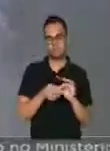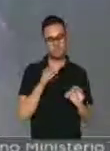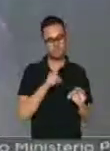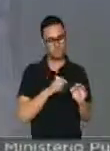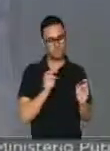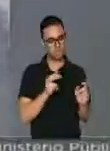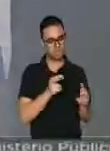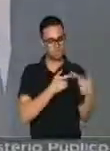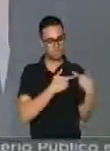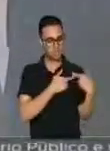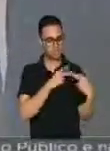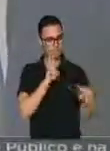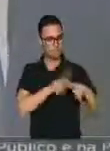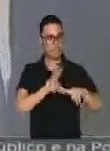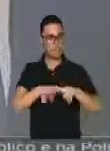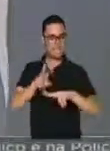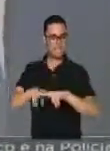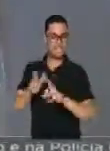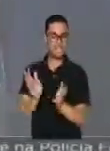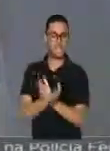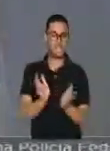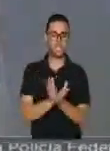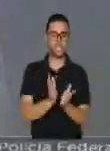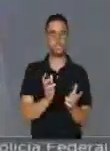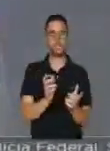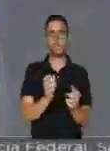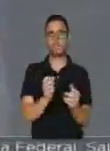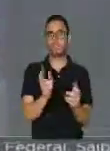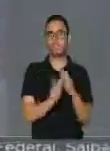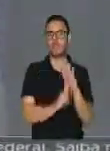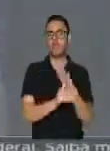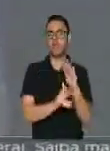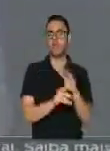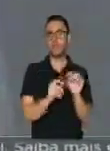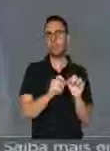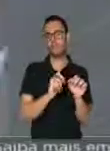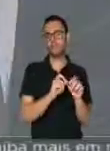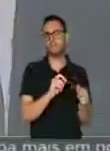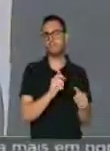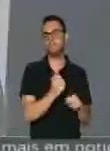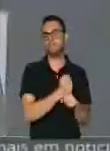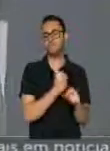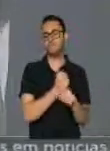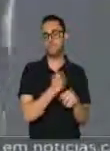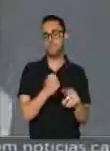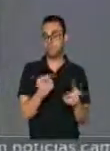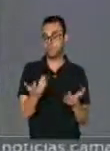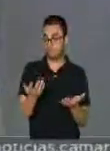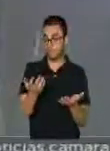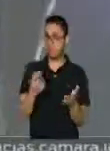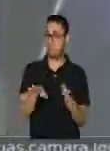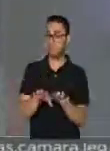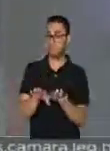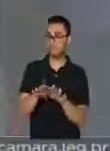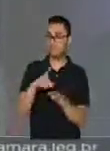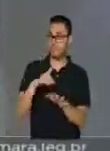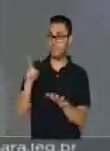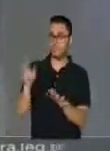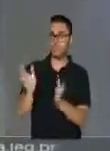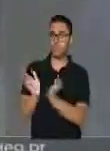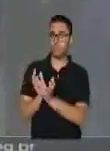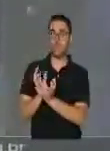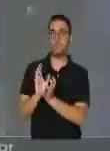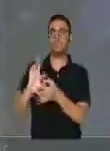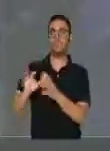a turma que roubou fazendo as obras da Olimpíada. Inclusive, tem uma suspeição no Comitê Olímpico